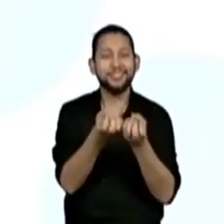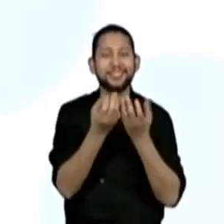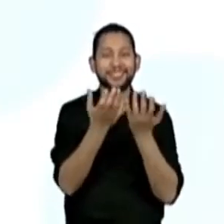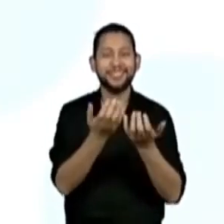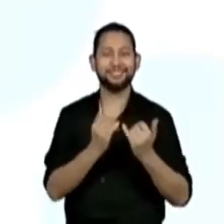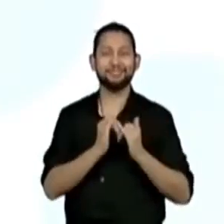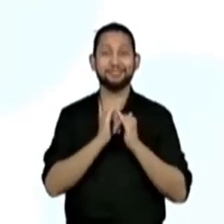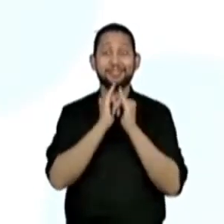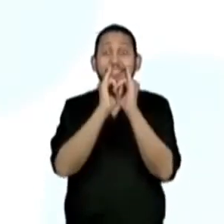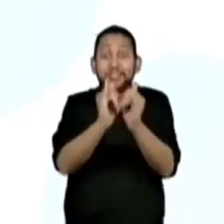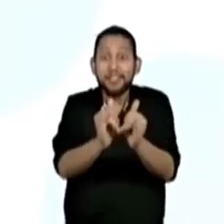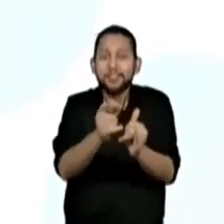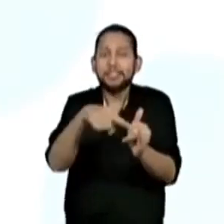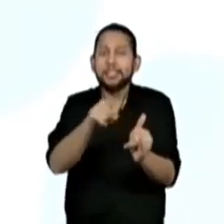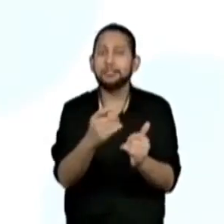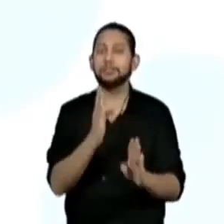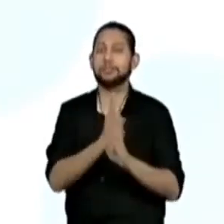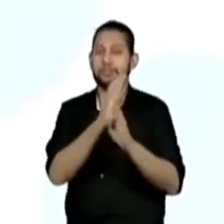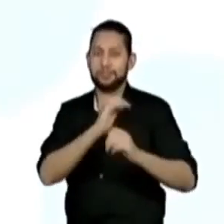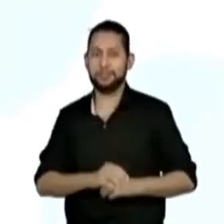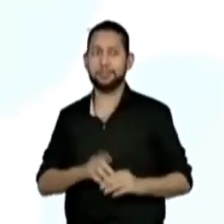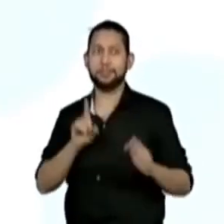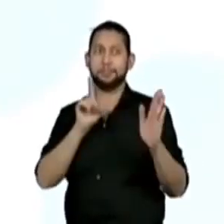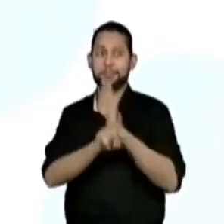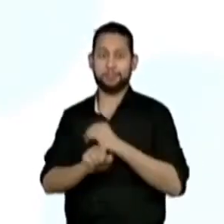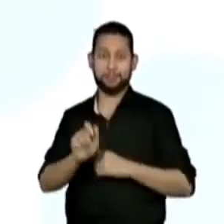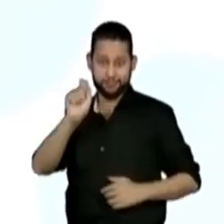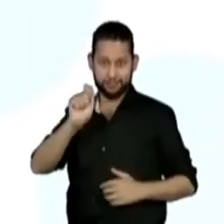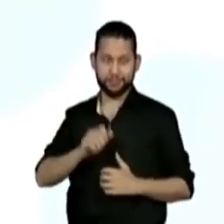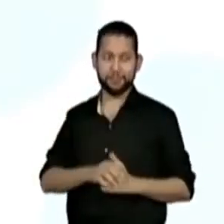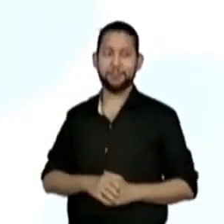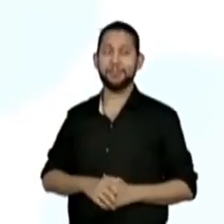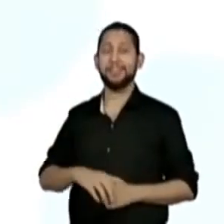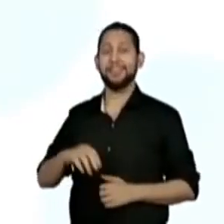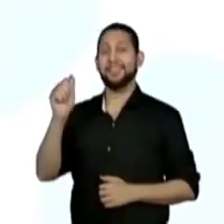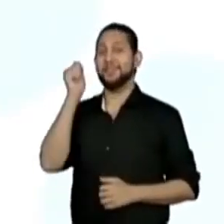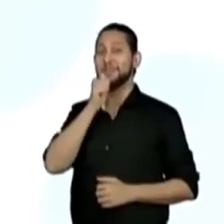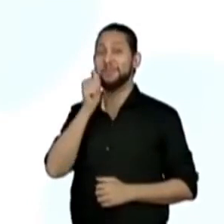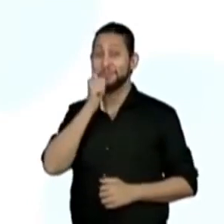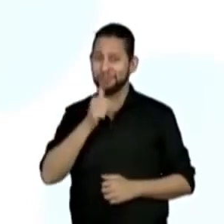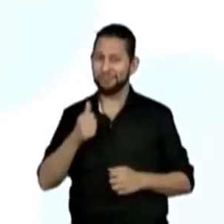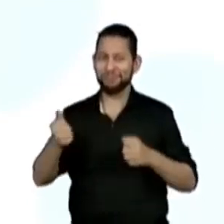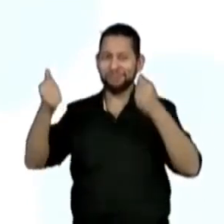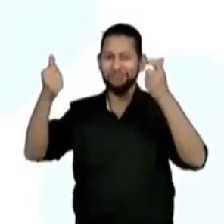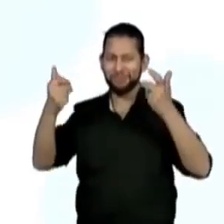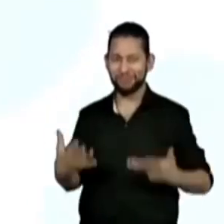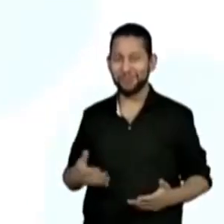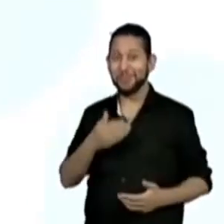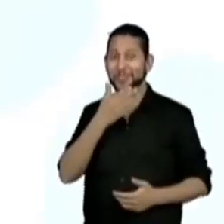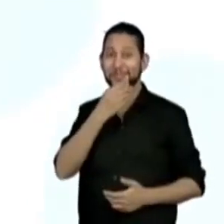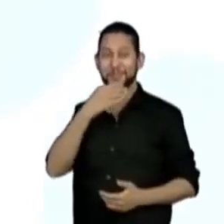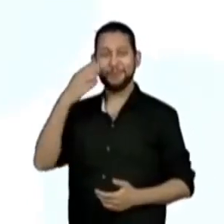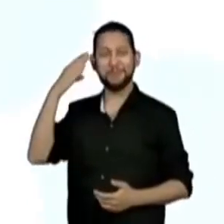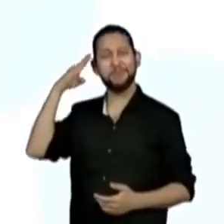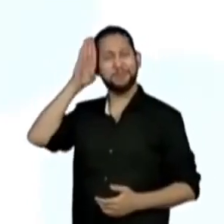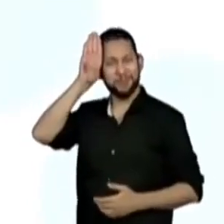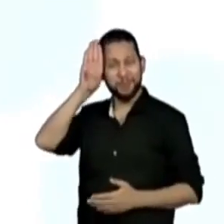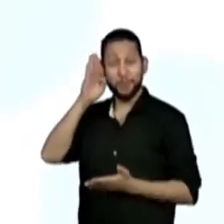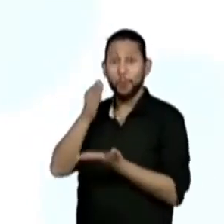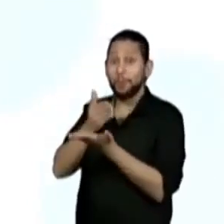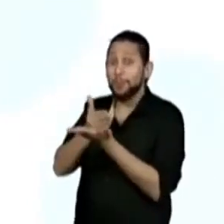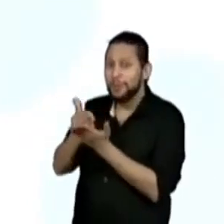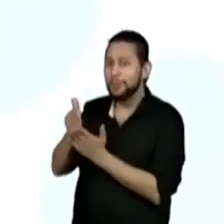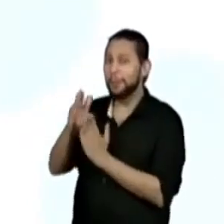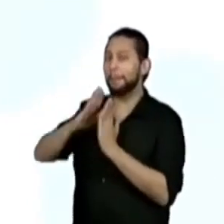questões questão a senhora Célia comentou que Van Gog iniciou a pintura dessa obra